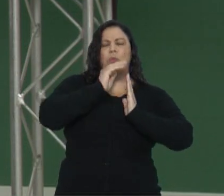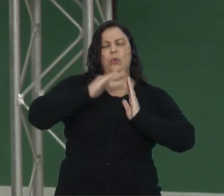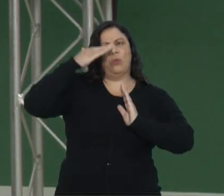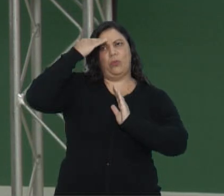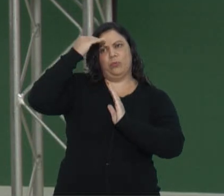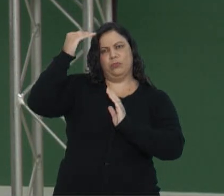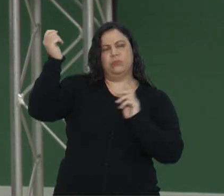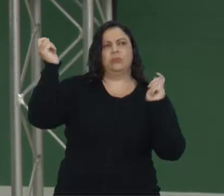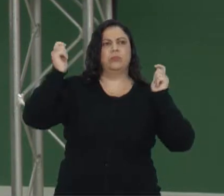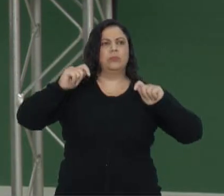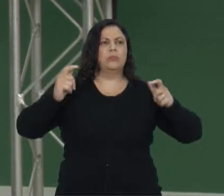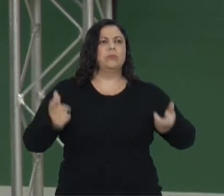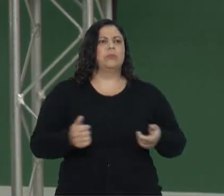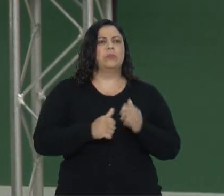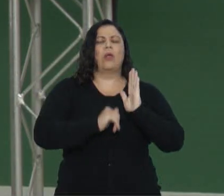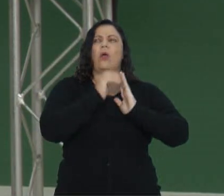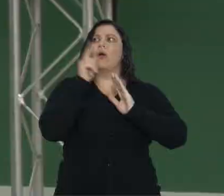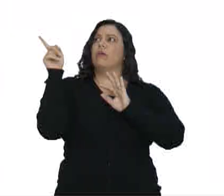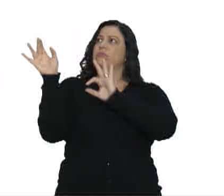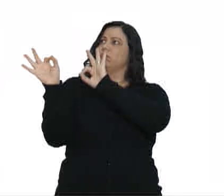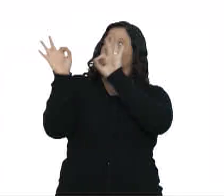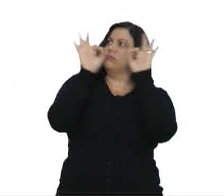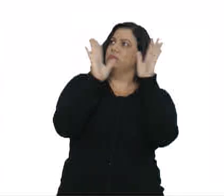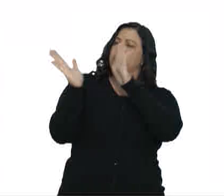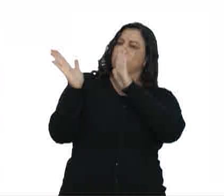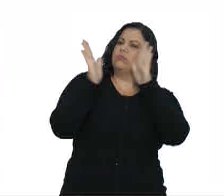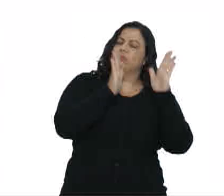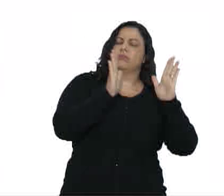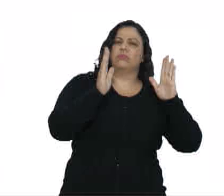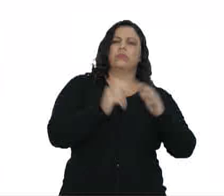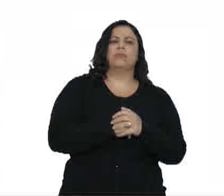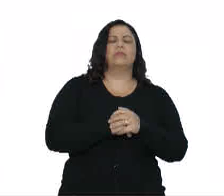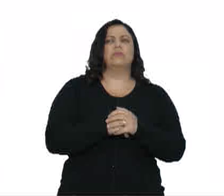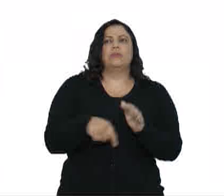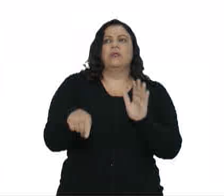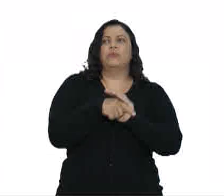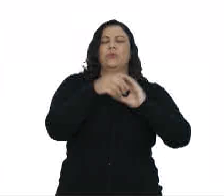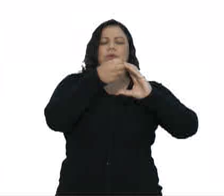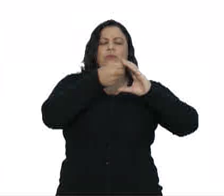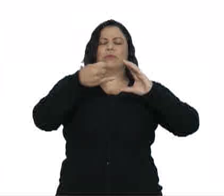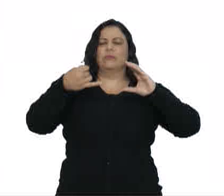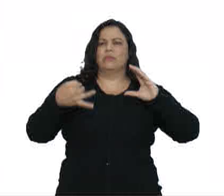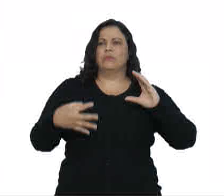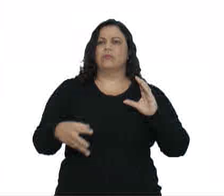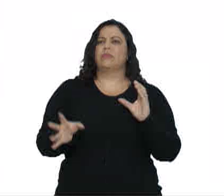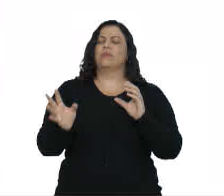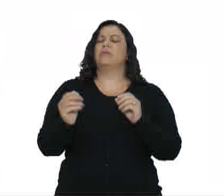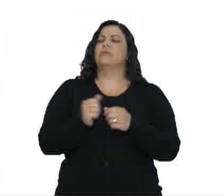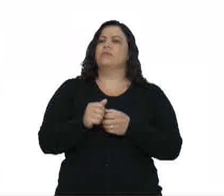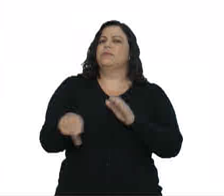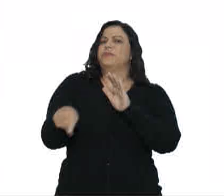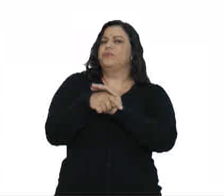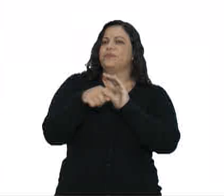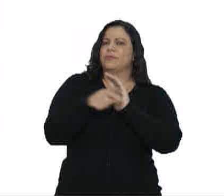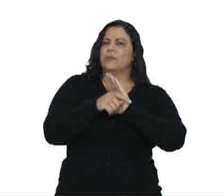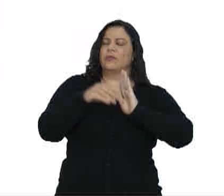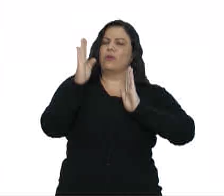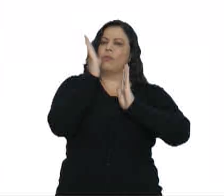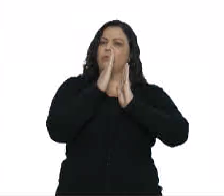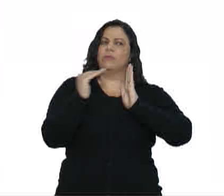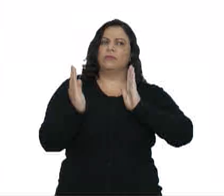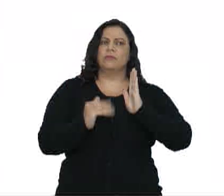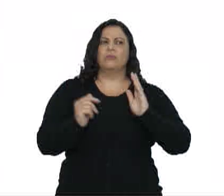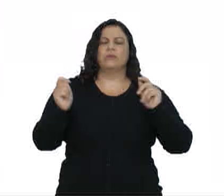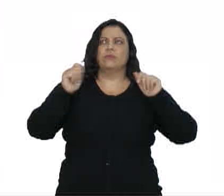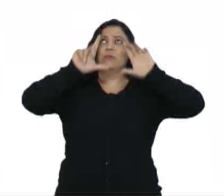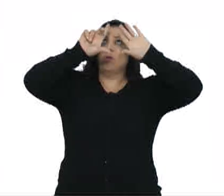do barroco. Então tá aí, Capela de Santa Bárbara, Ascensão de Cristo. Olha só, pessoal, era um forro de madeira na